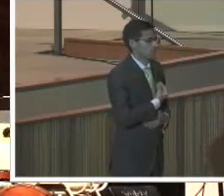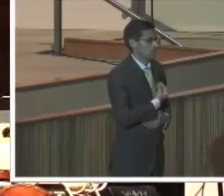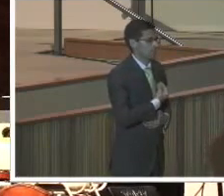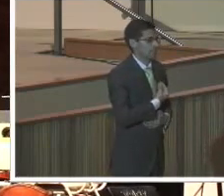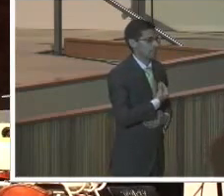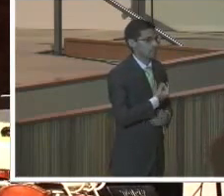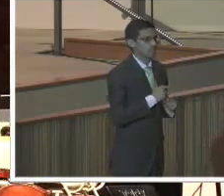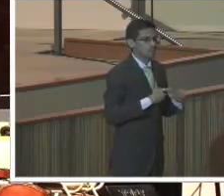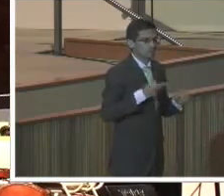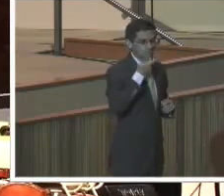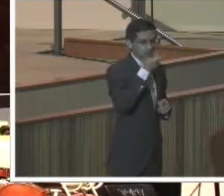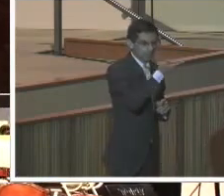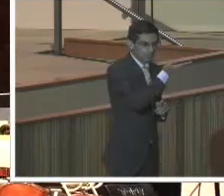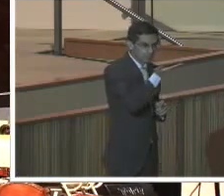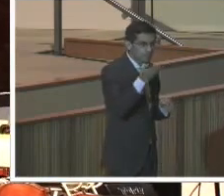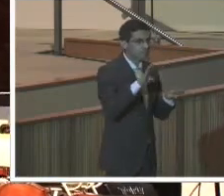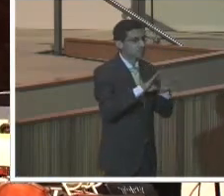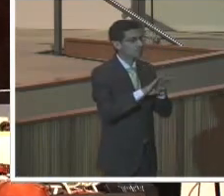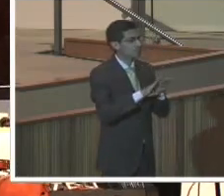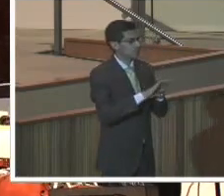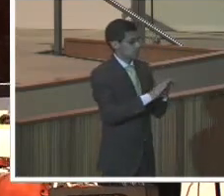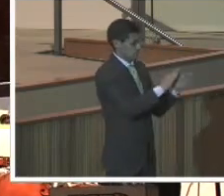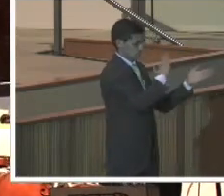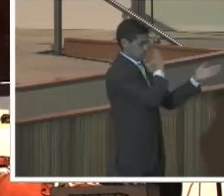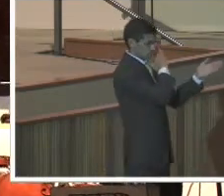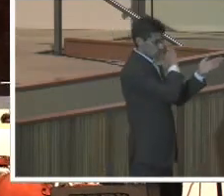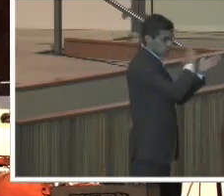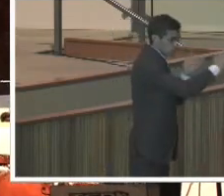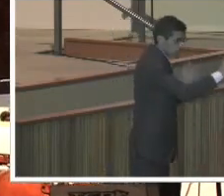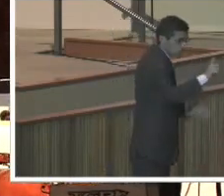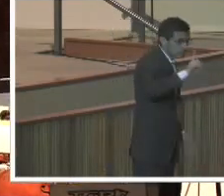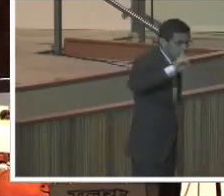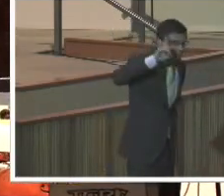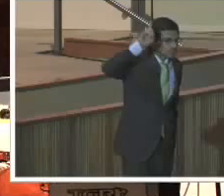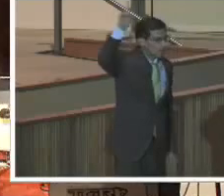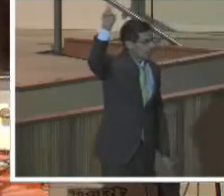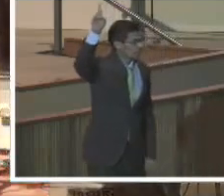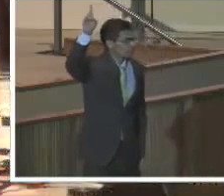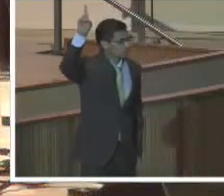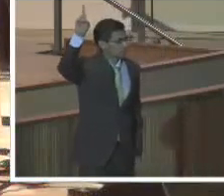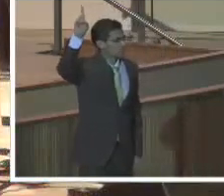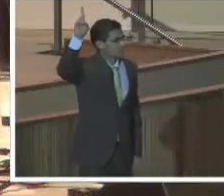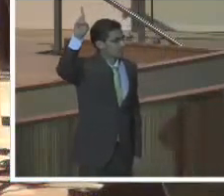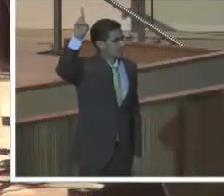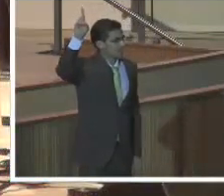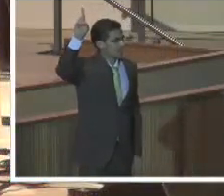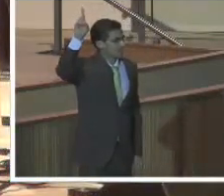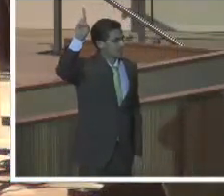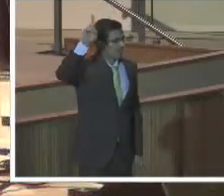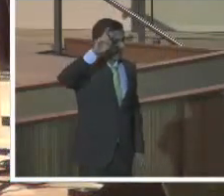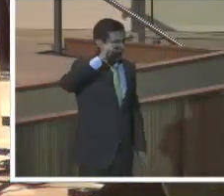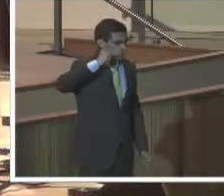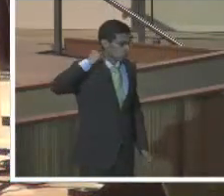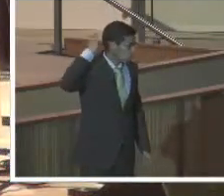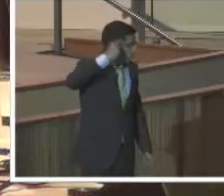E eu diria assim: olha, fugir do Senhor é uma grande